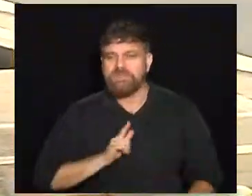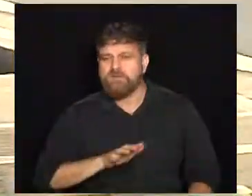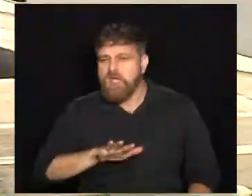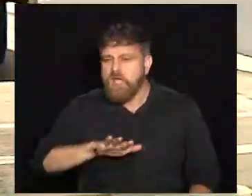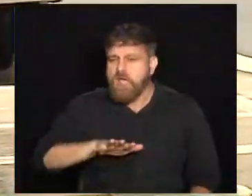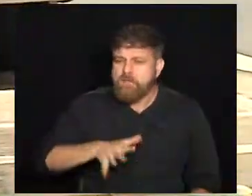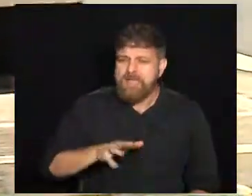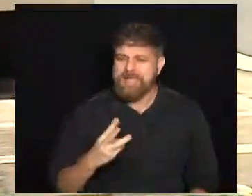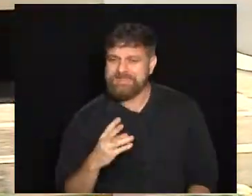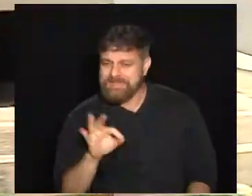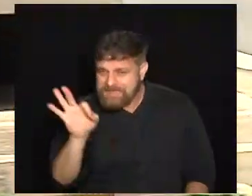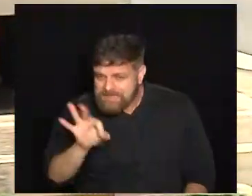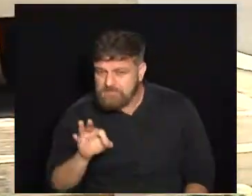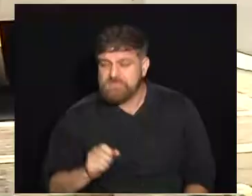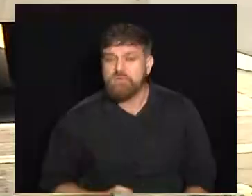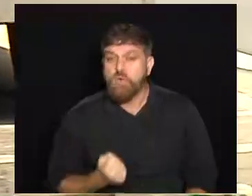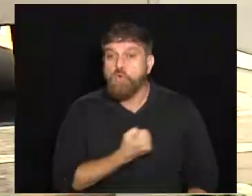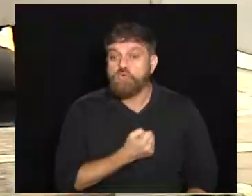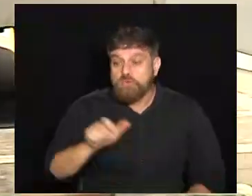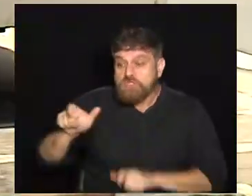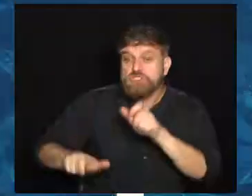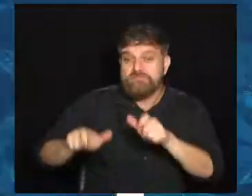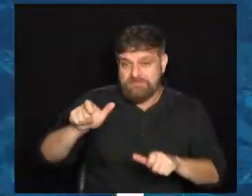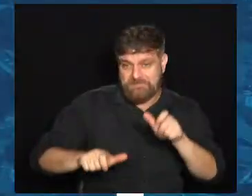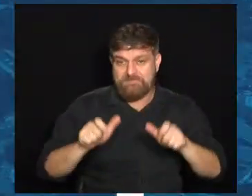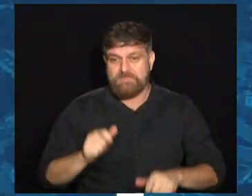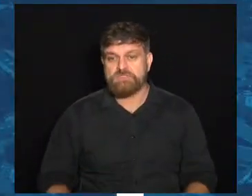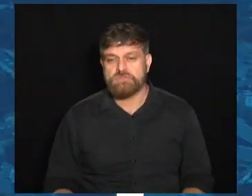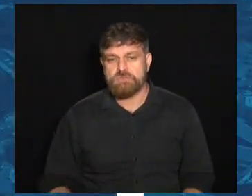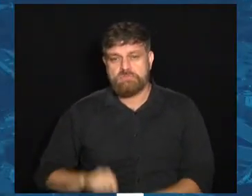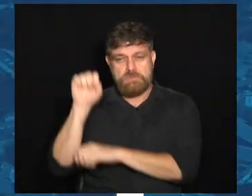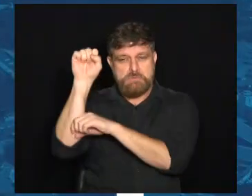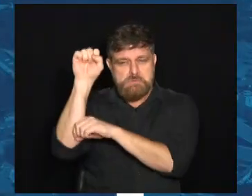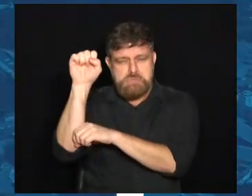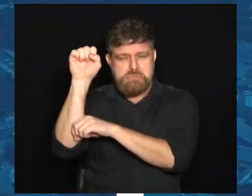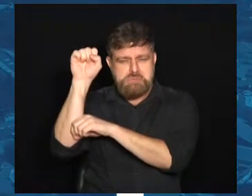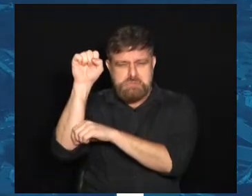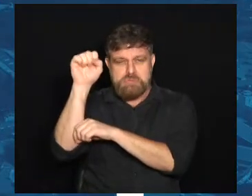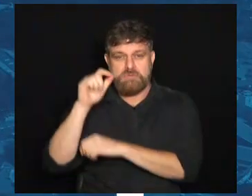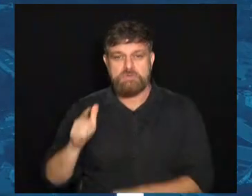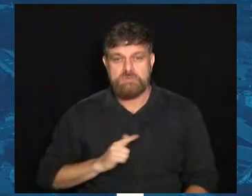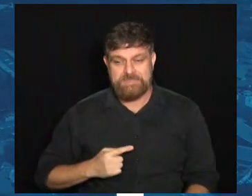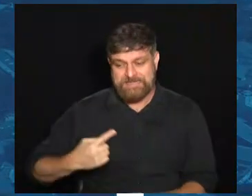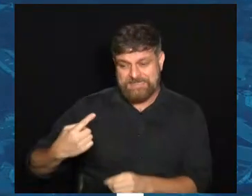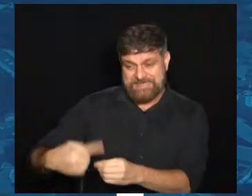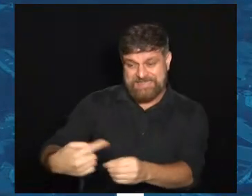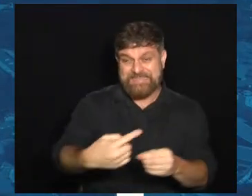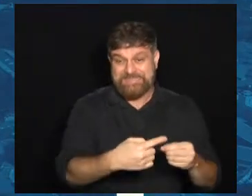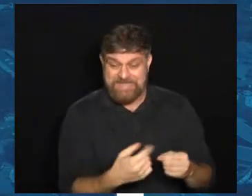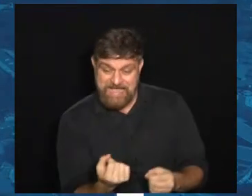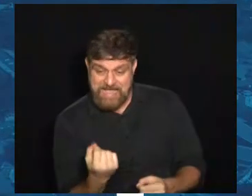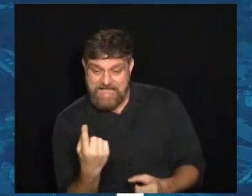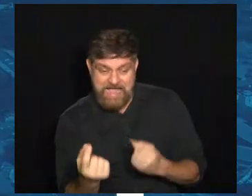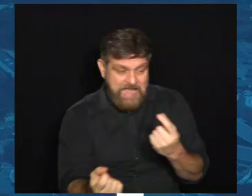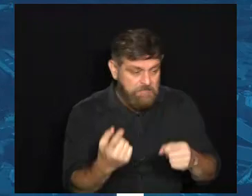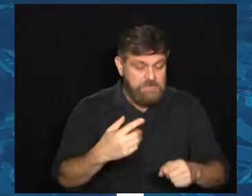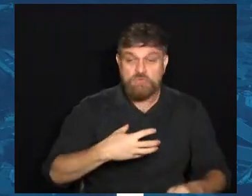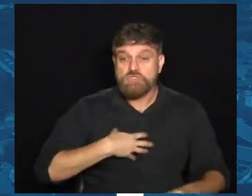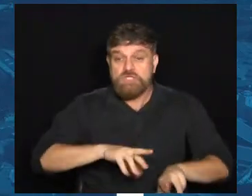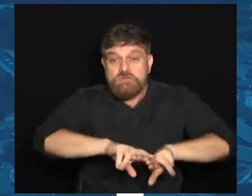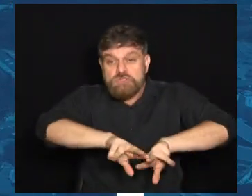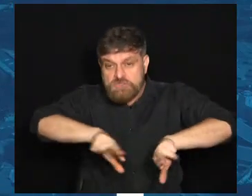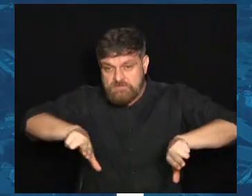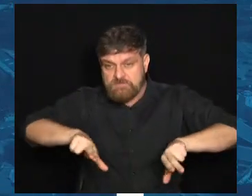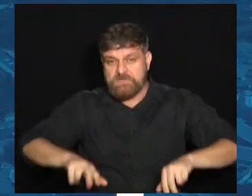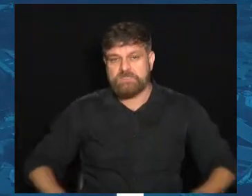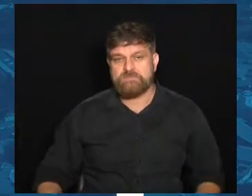de 30% no número de passageiros. O transporte público, várias cidades, cada uma está se portando de uma forma. O que nós